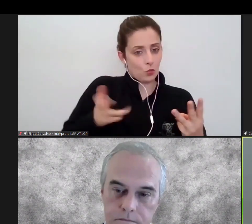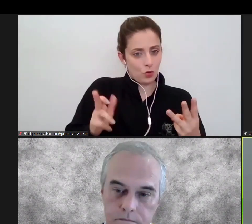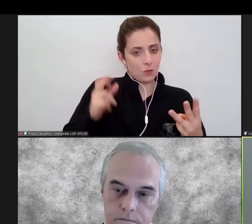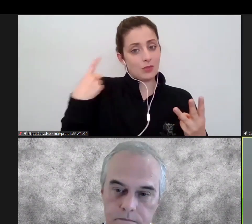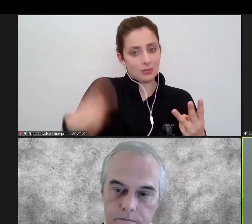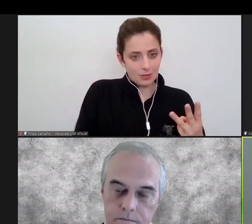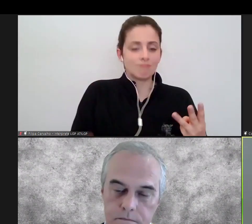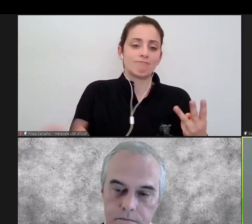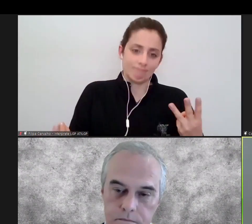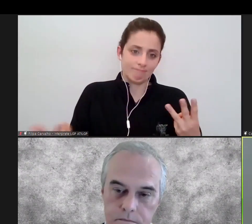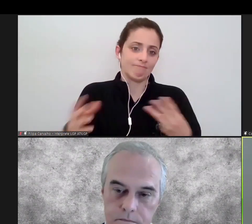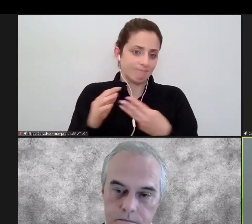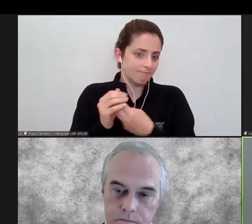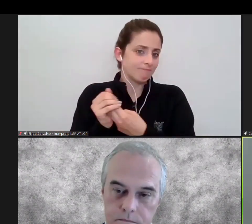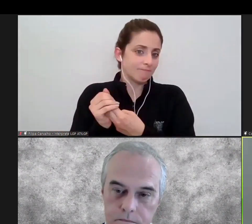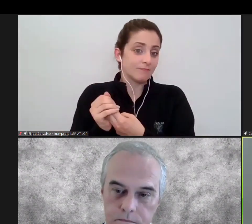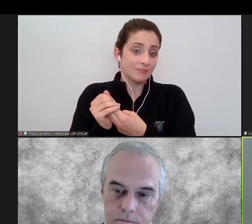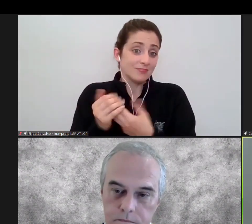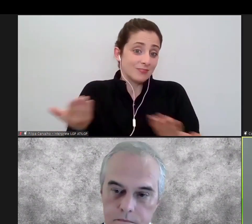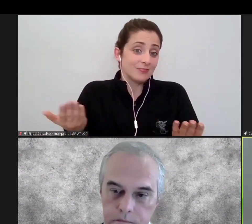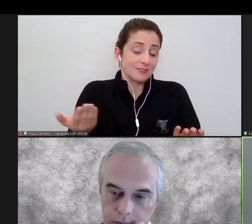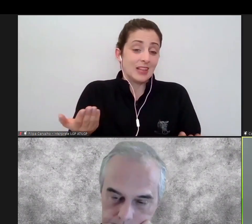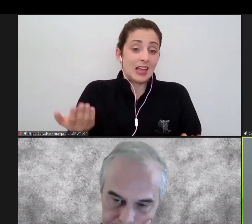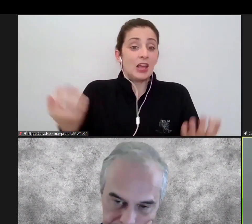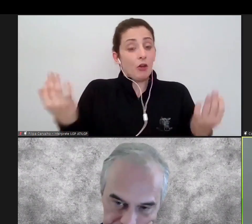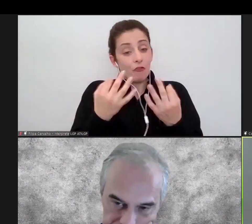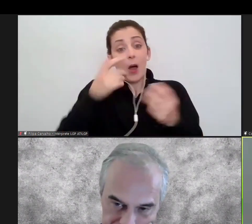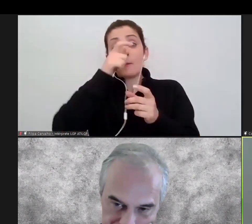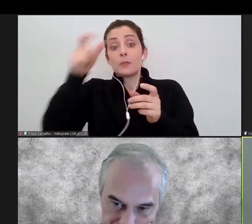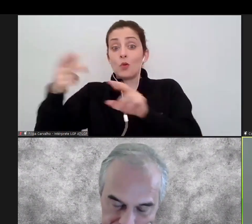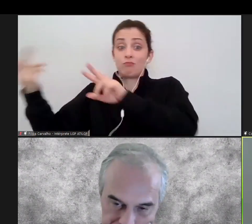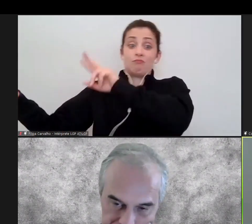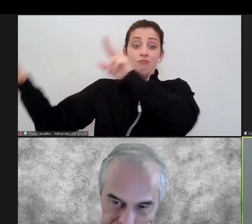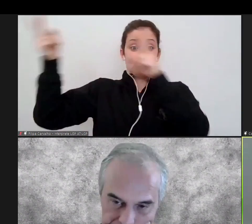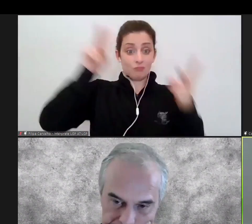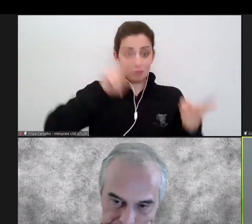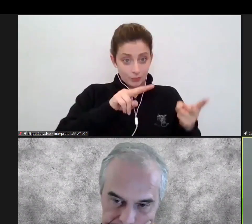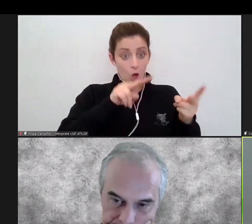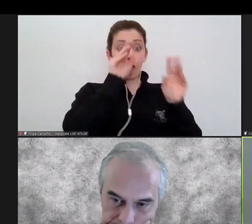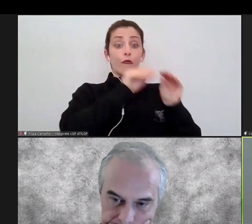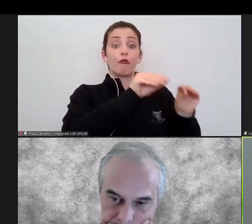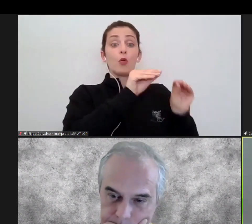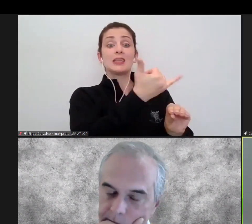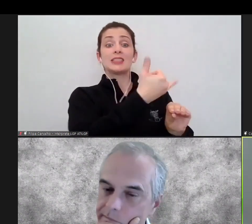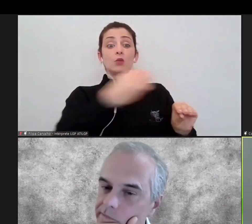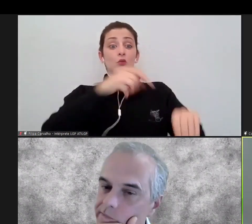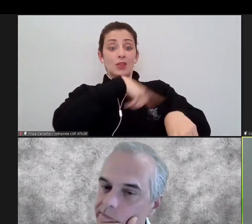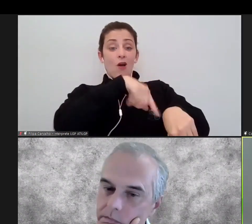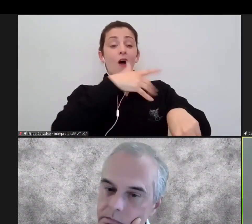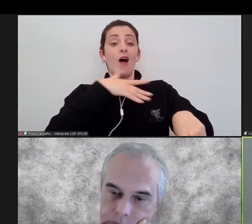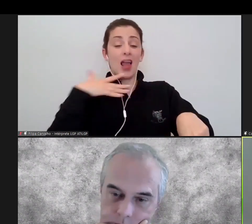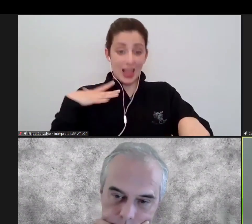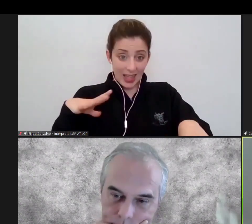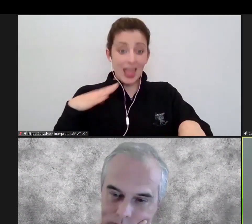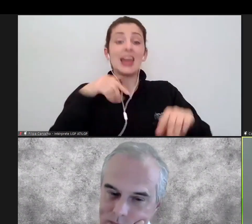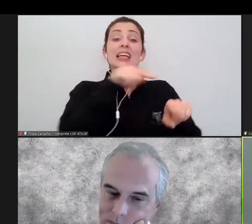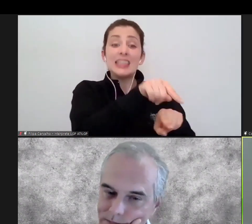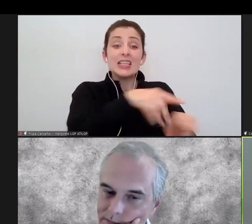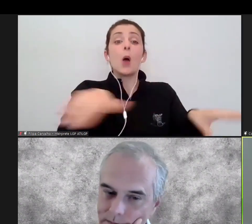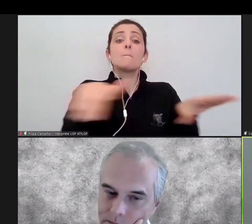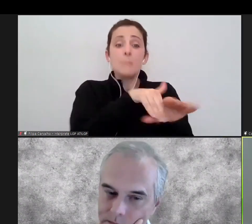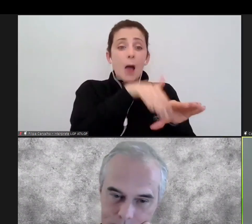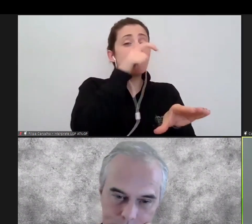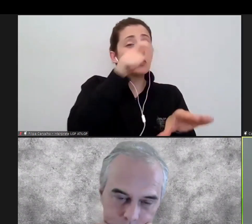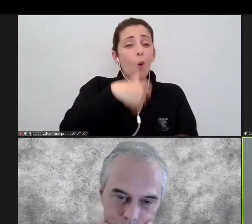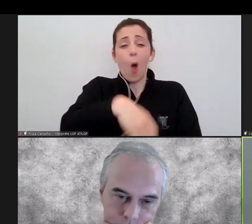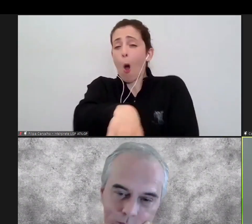do reconhecimento. Elas acedem a esta formação como pessoas que não sabem ler e escrever em Portugal. É este o